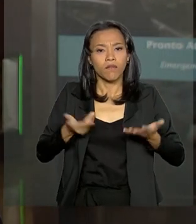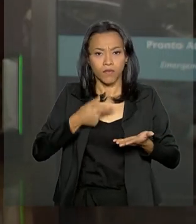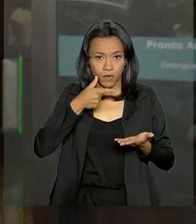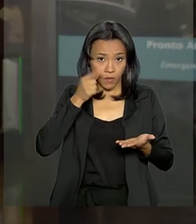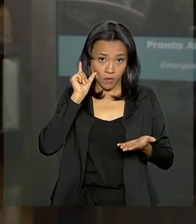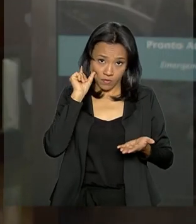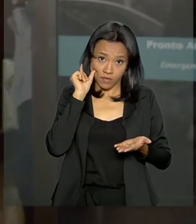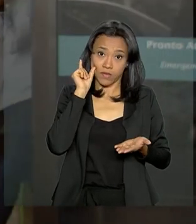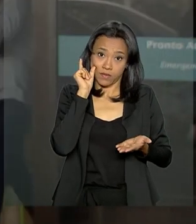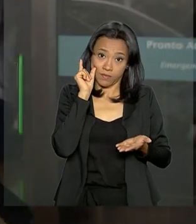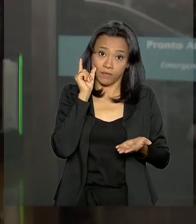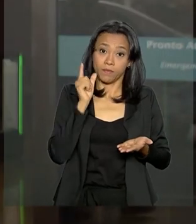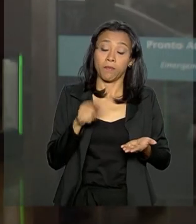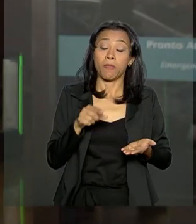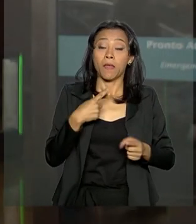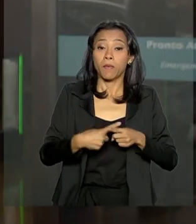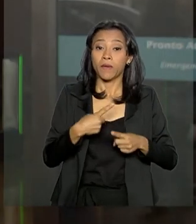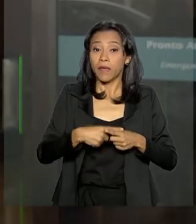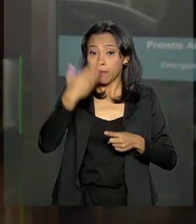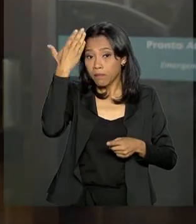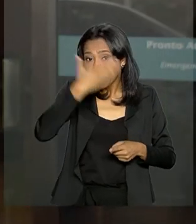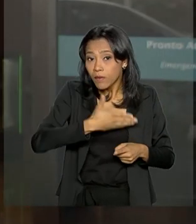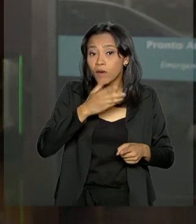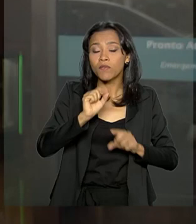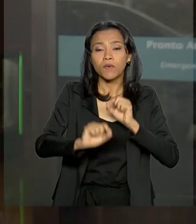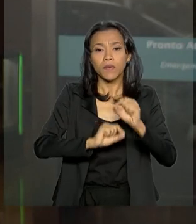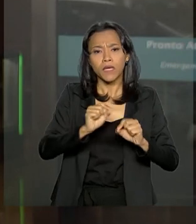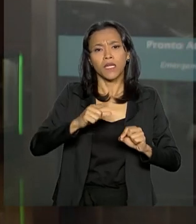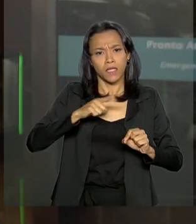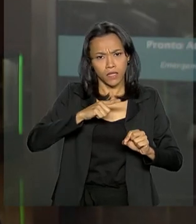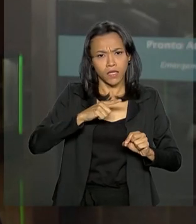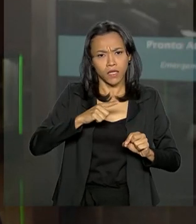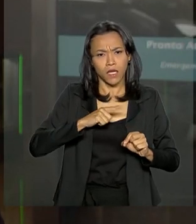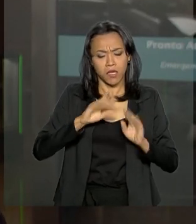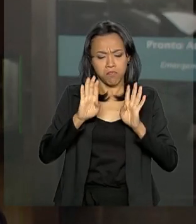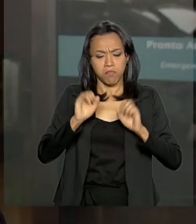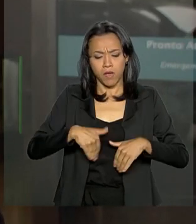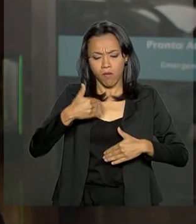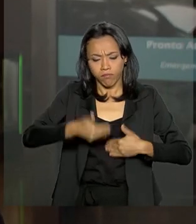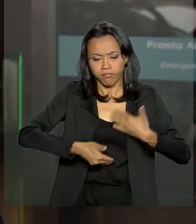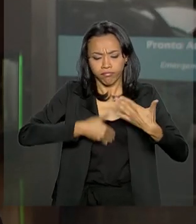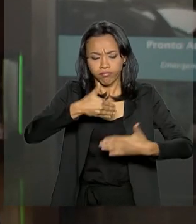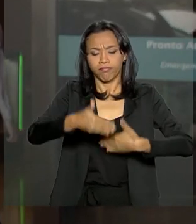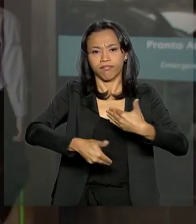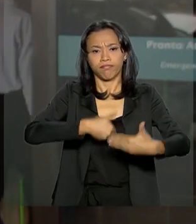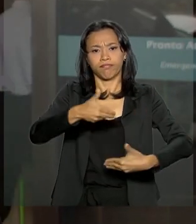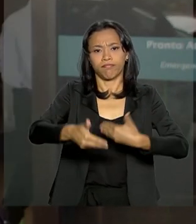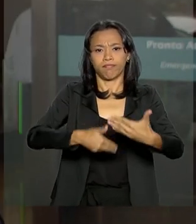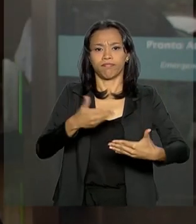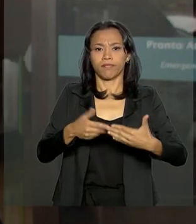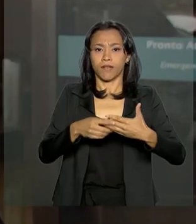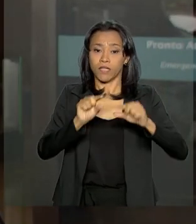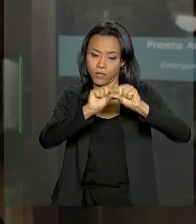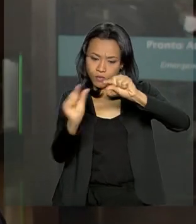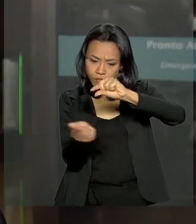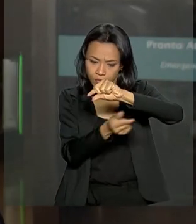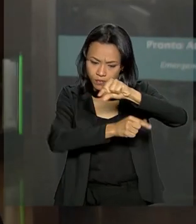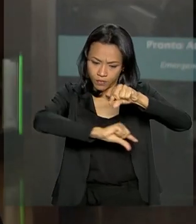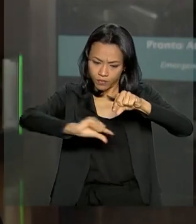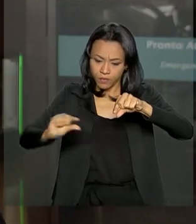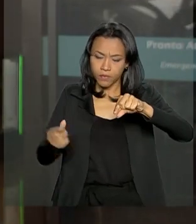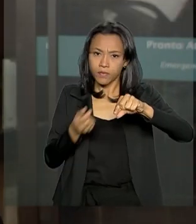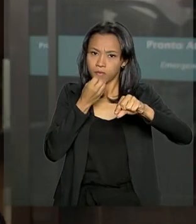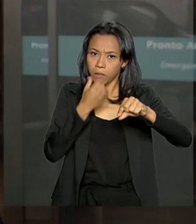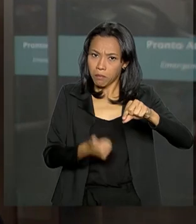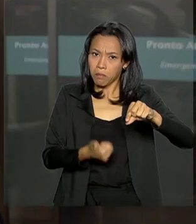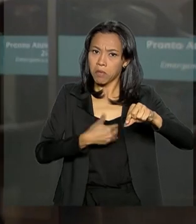ontem. Isso é muito importante porque mostra que o presidente tem avançado também na recuperação do trato intestinal, que afinal de contas é